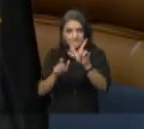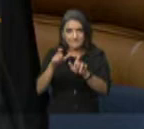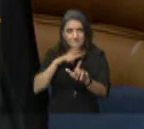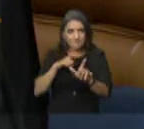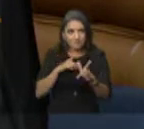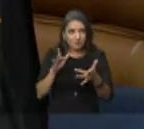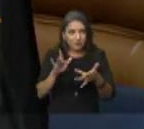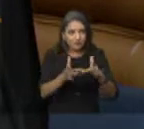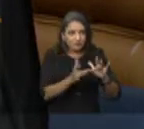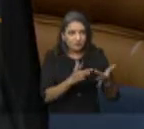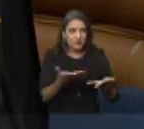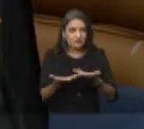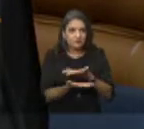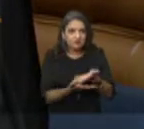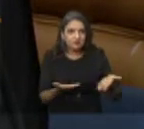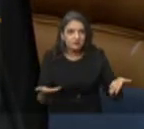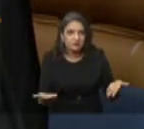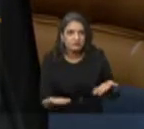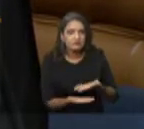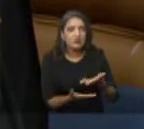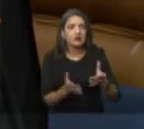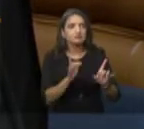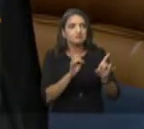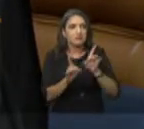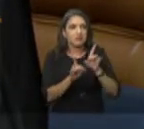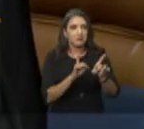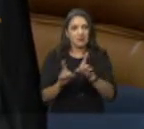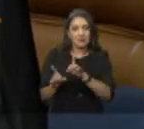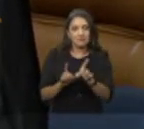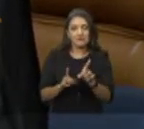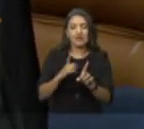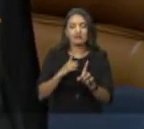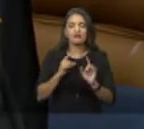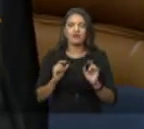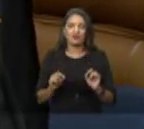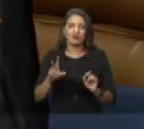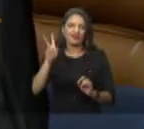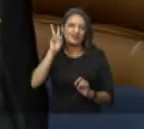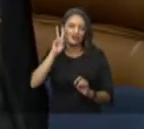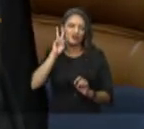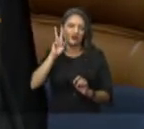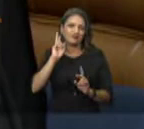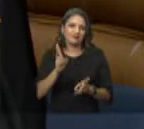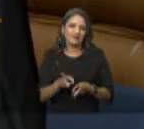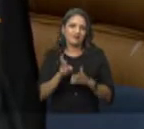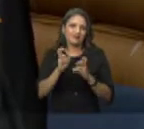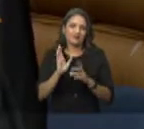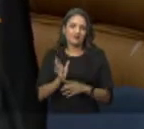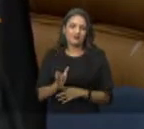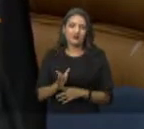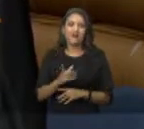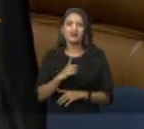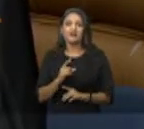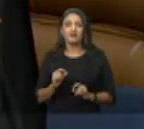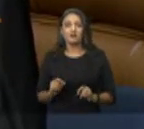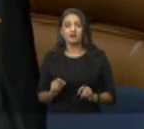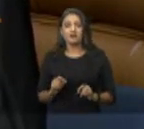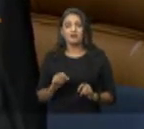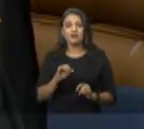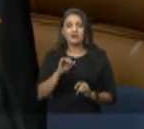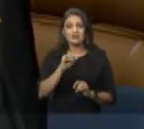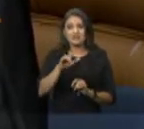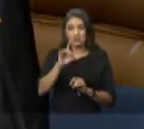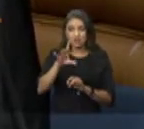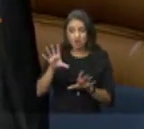de comum a todos os seus membros como demonstra a história constitui uma ameaça ao